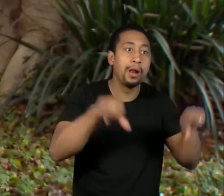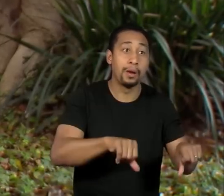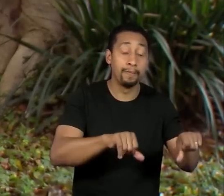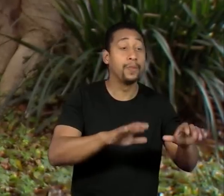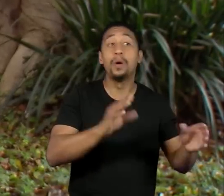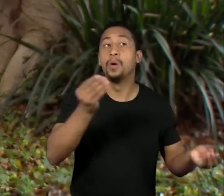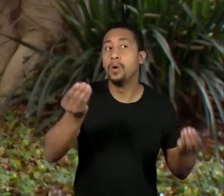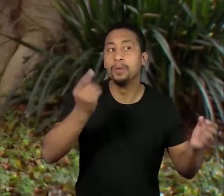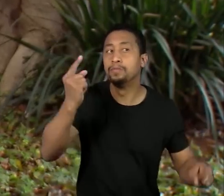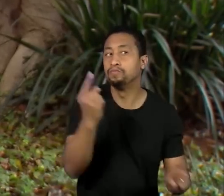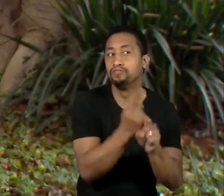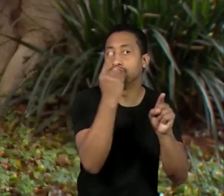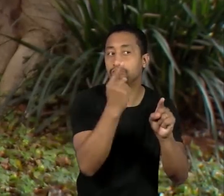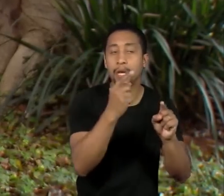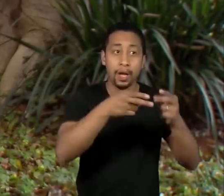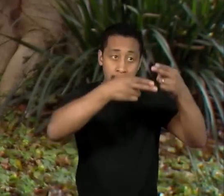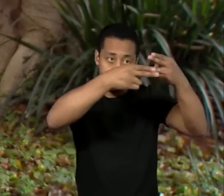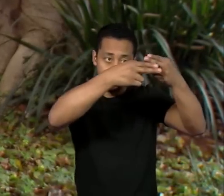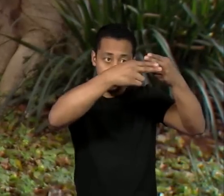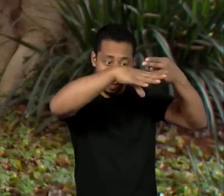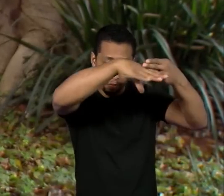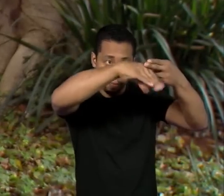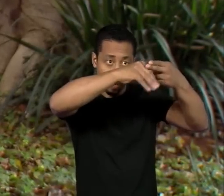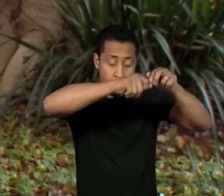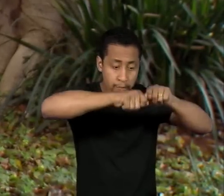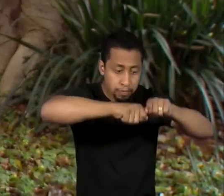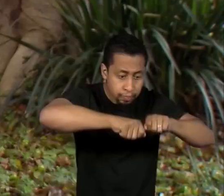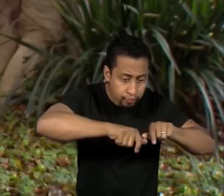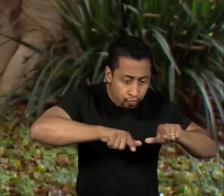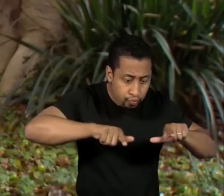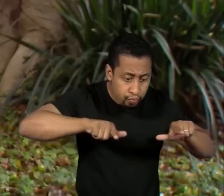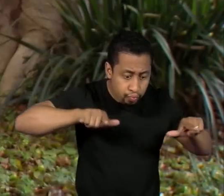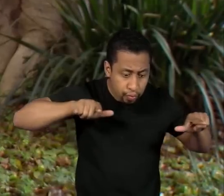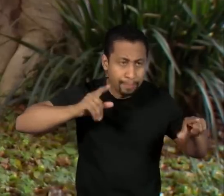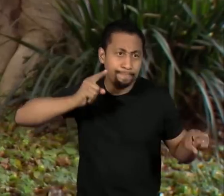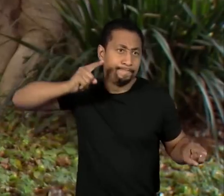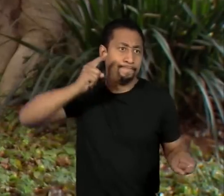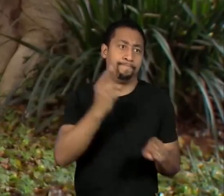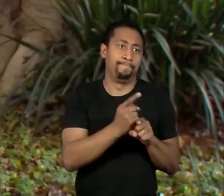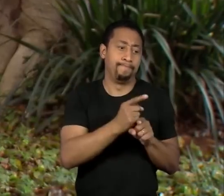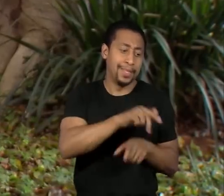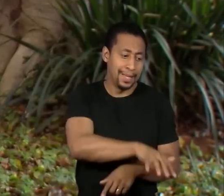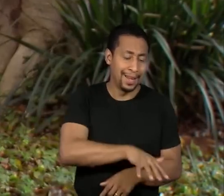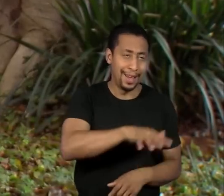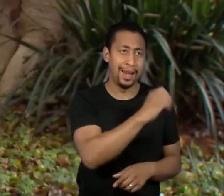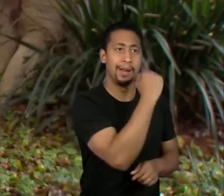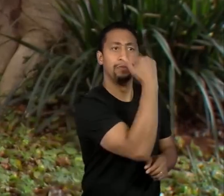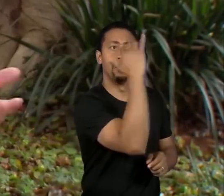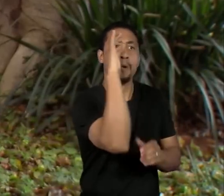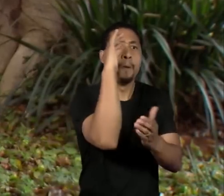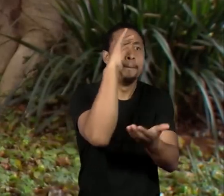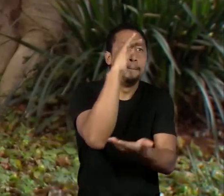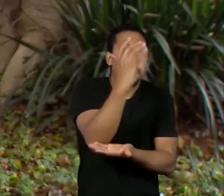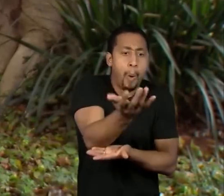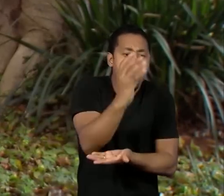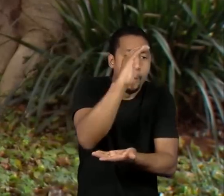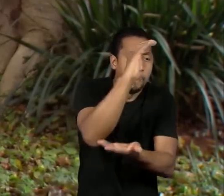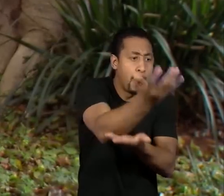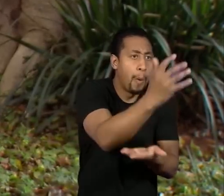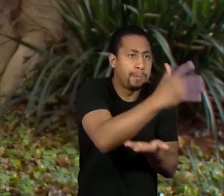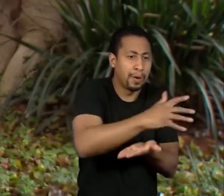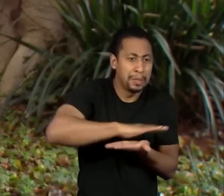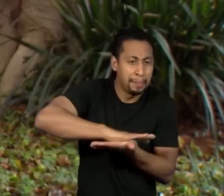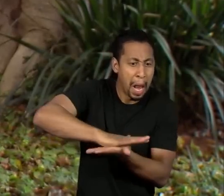documentos, comprovar que eram fazendas que tinham desmatado parte da sua reserva, né, da sua reserva de floresta, no bioma Amazônia e também